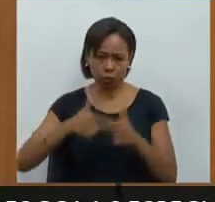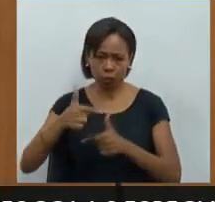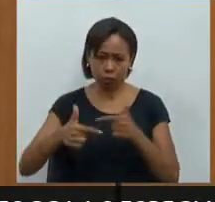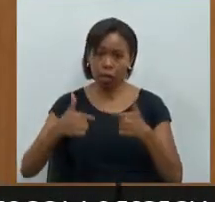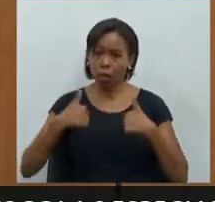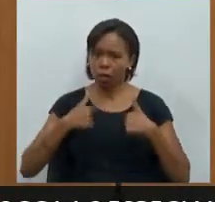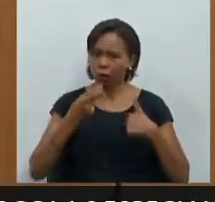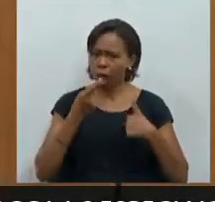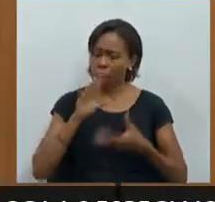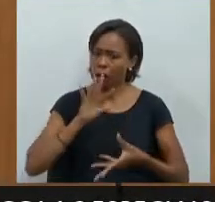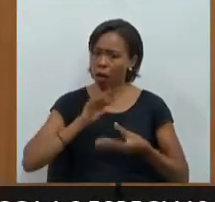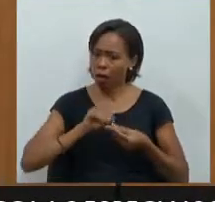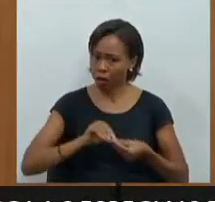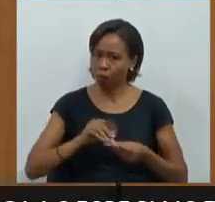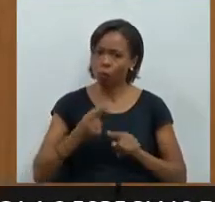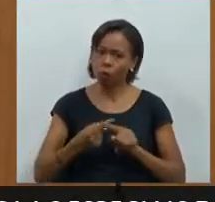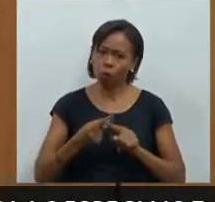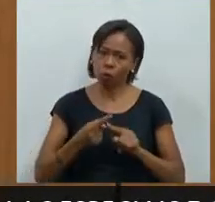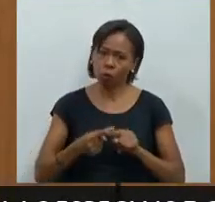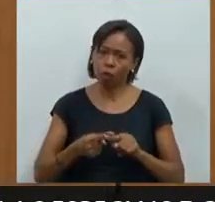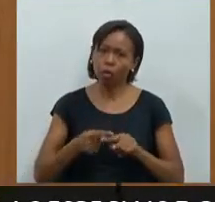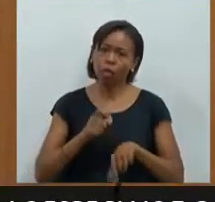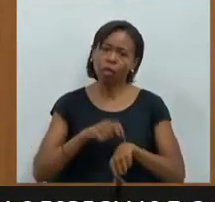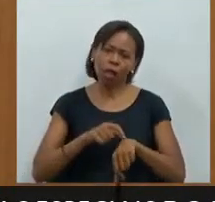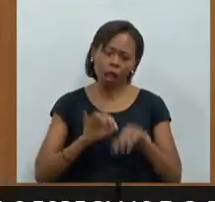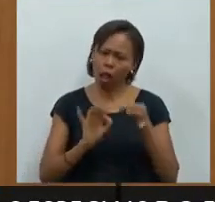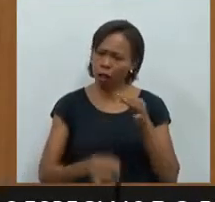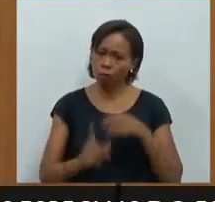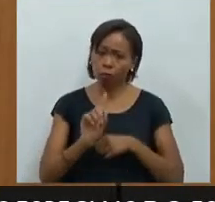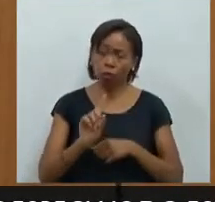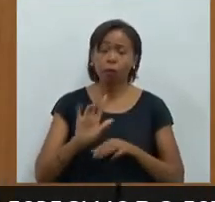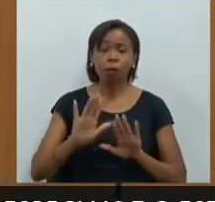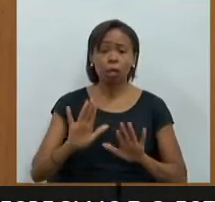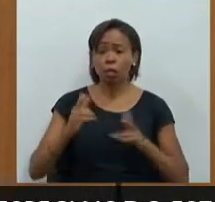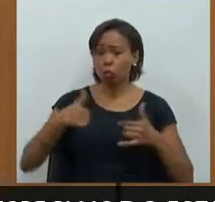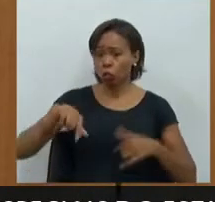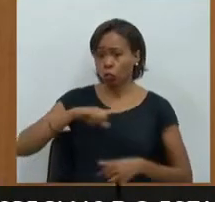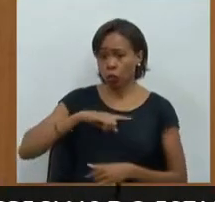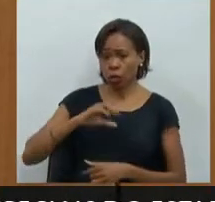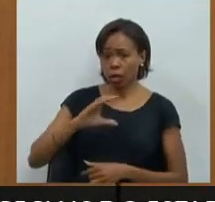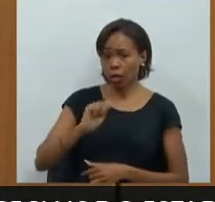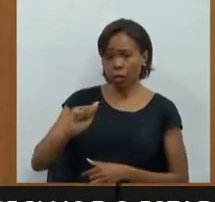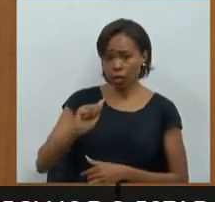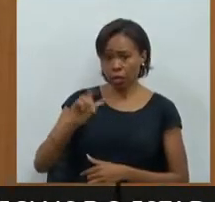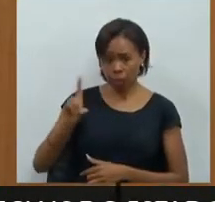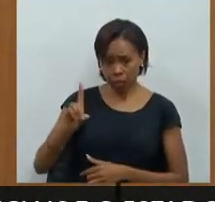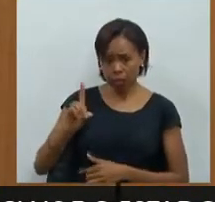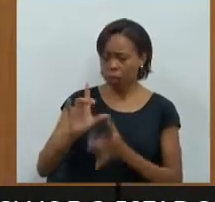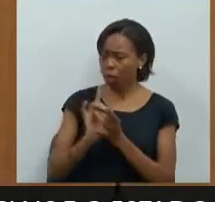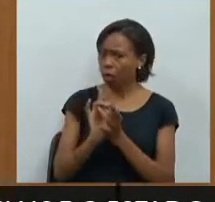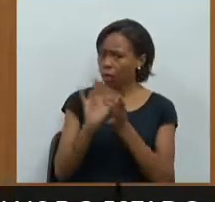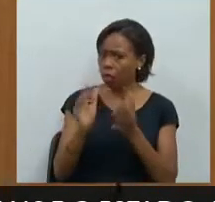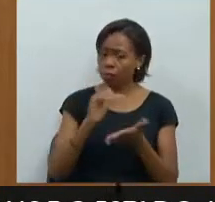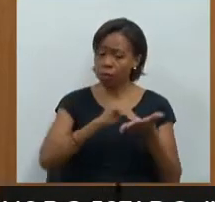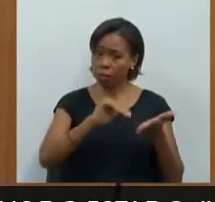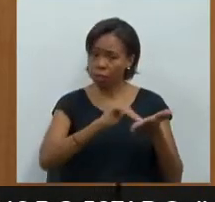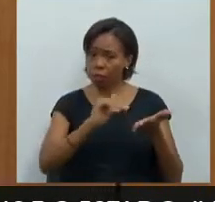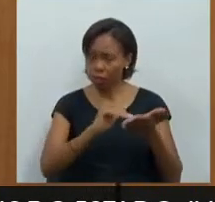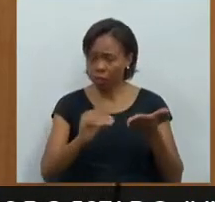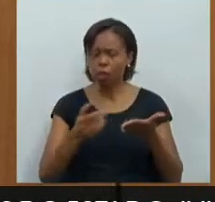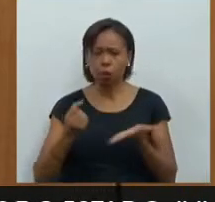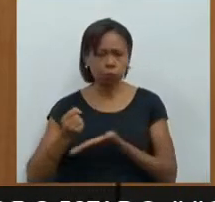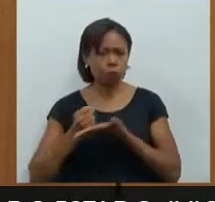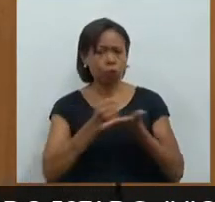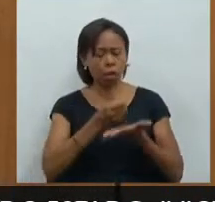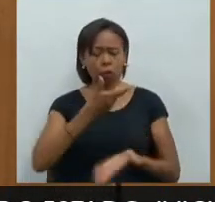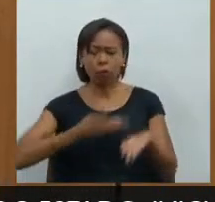porque nós temos tempo tá prolongando, e nós estamos à disposição na CEDES para ter esse diálogo para a inclusão das pessoas com